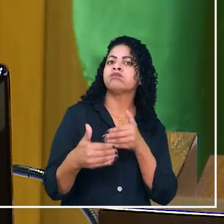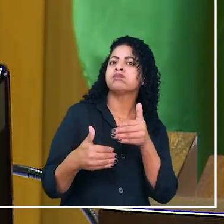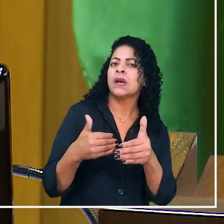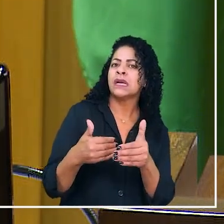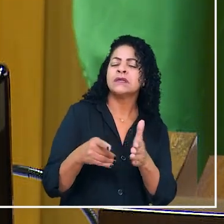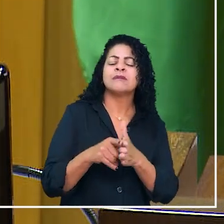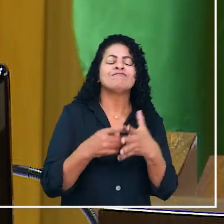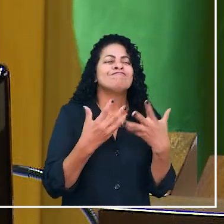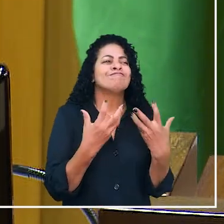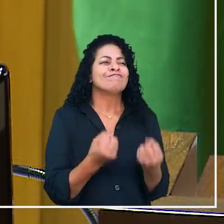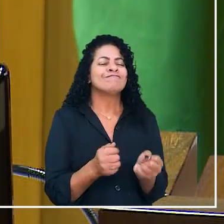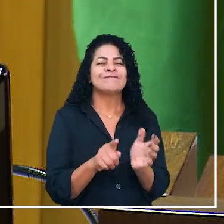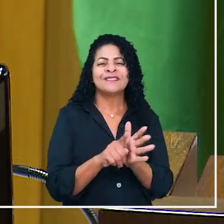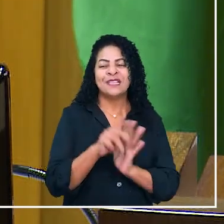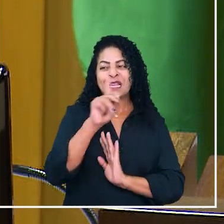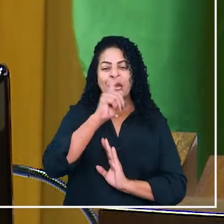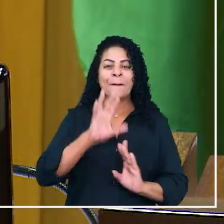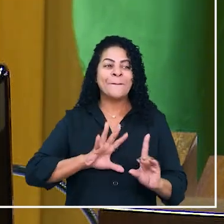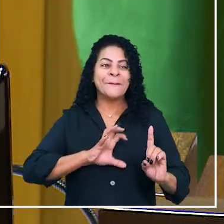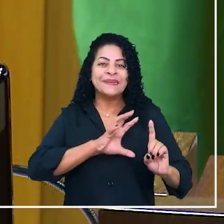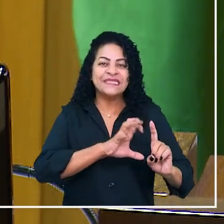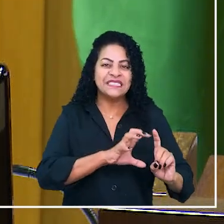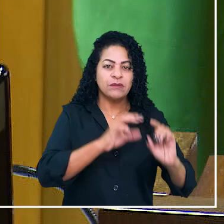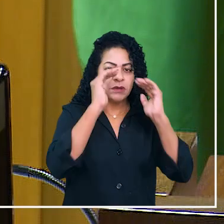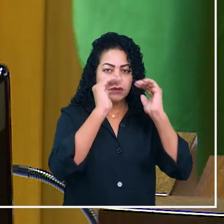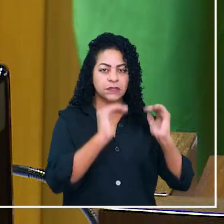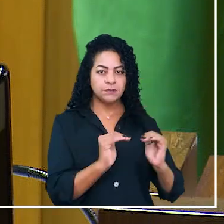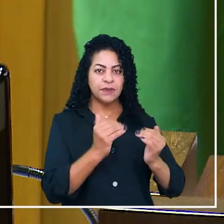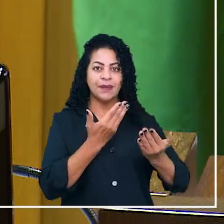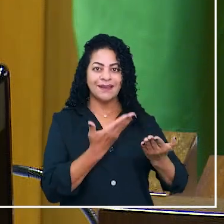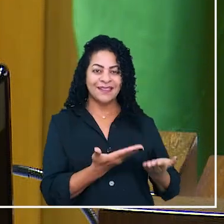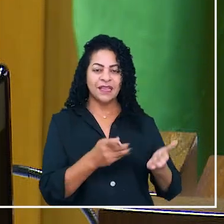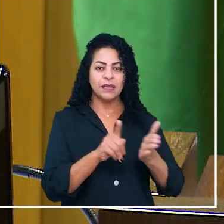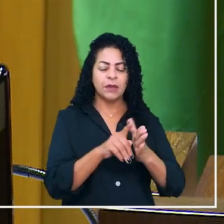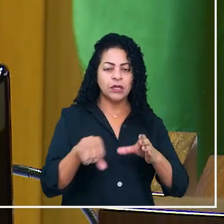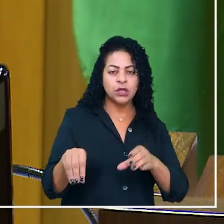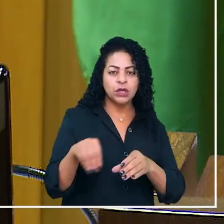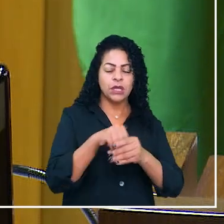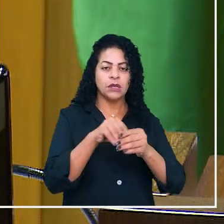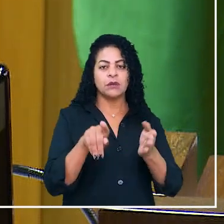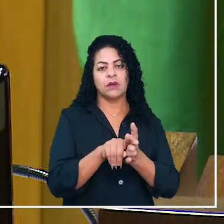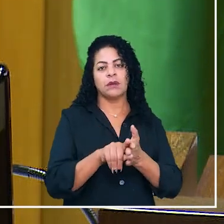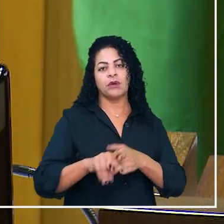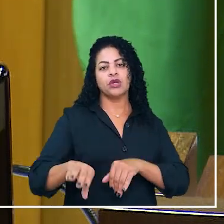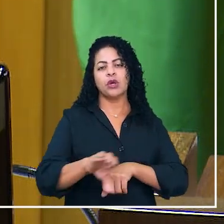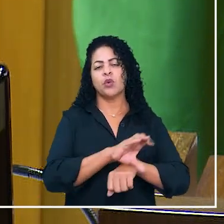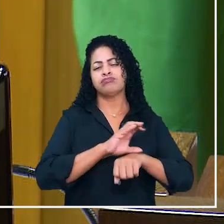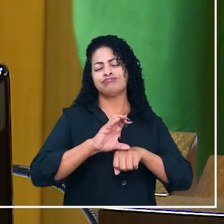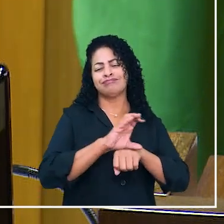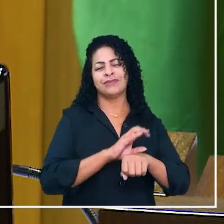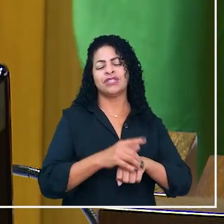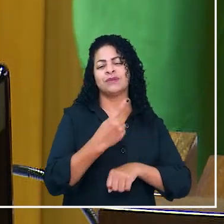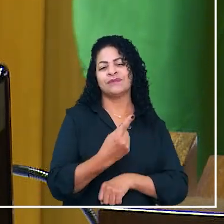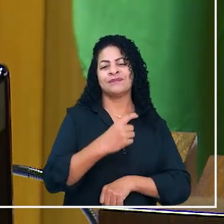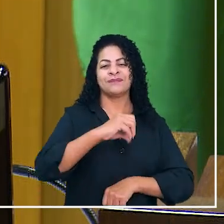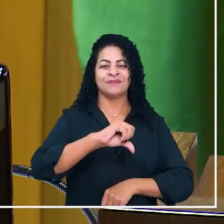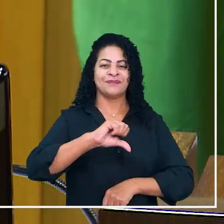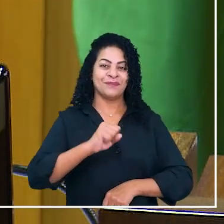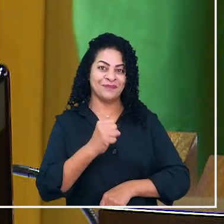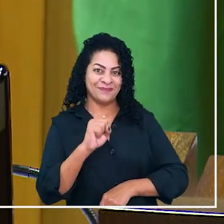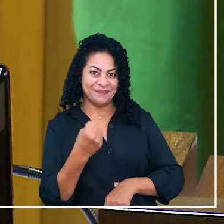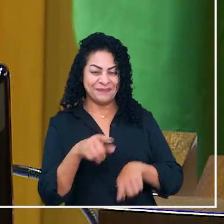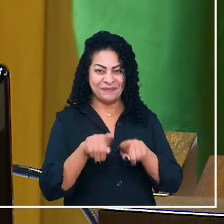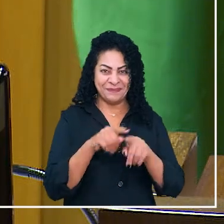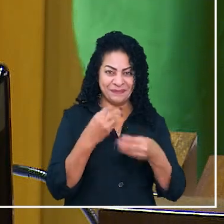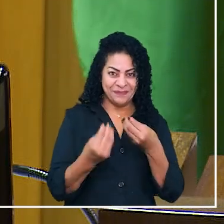para a concretização da dignidade da pessoa humana assegurada na Constituição Federal de 1988 e em